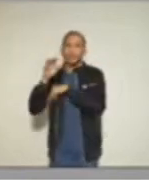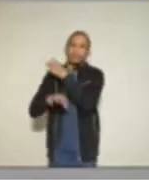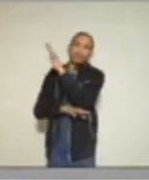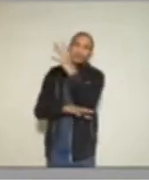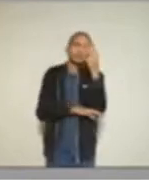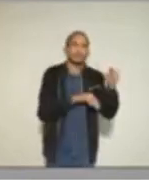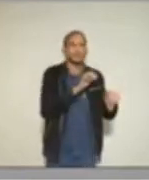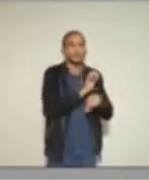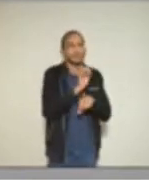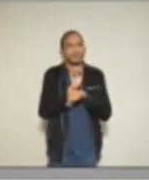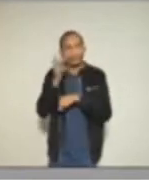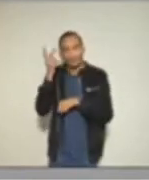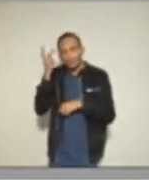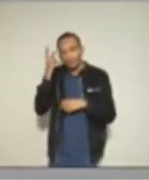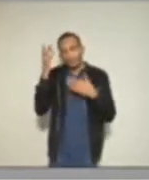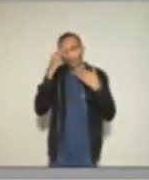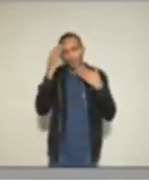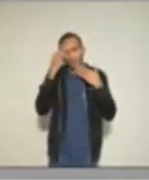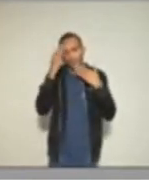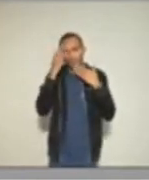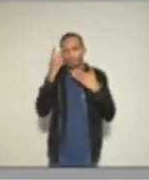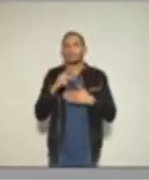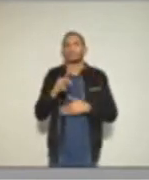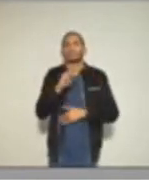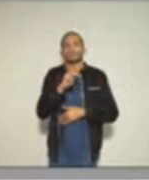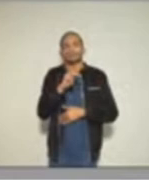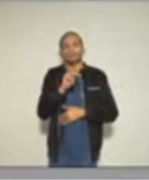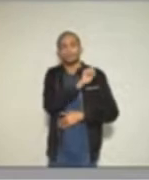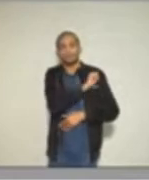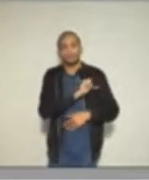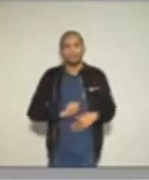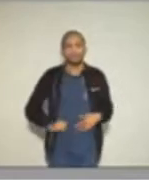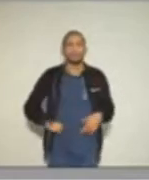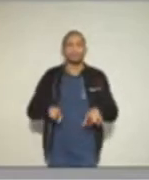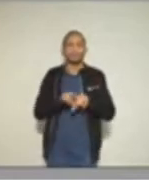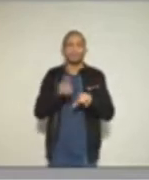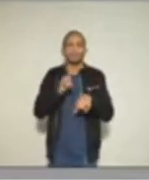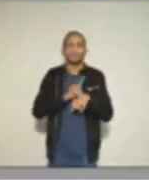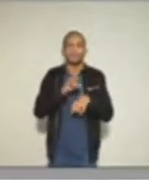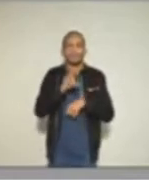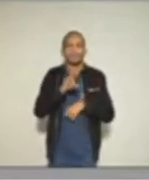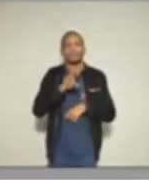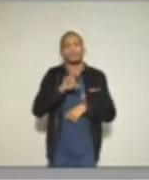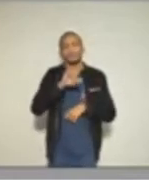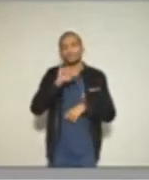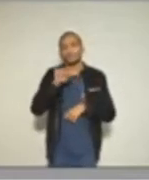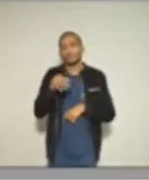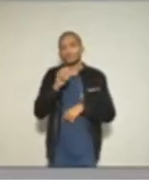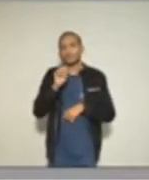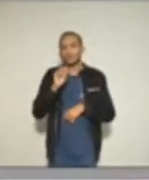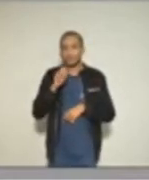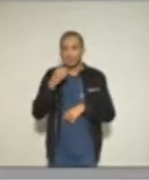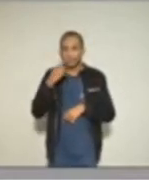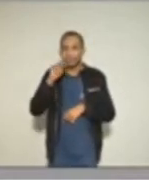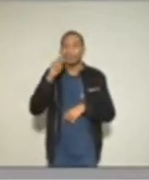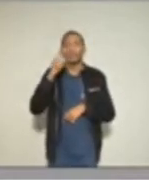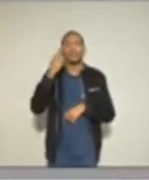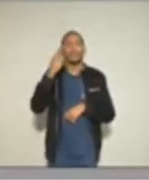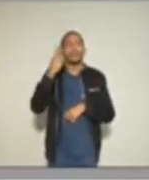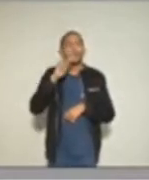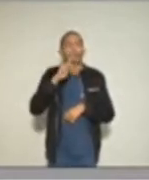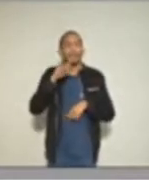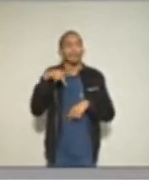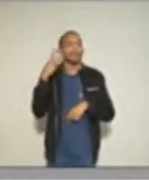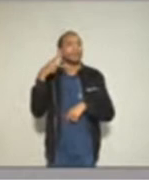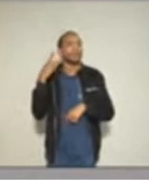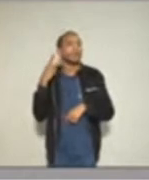Paulo. Muito obrigado, desembargador. Dr. José Eduardo Ismael Lute, Procurador de Justiça do Ministério Público